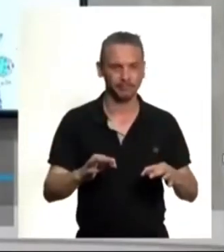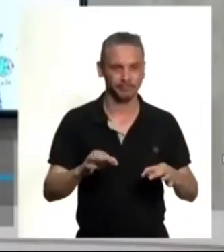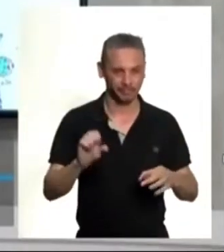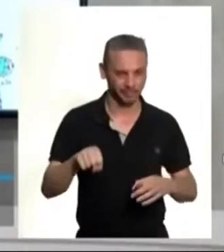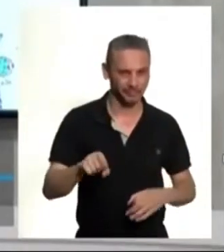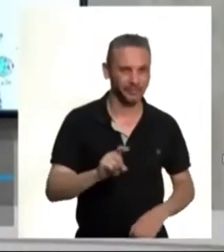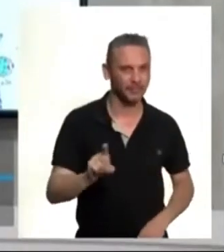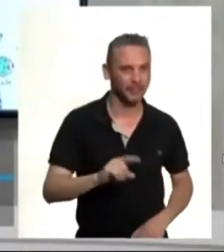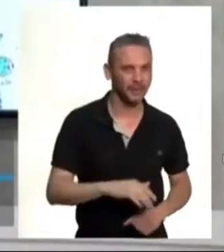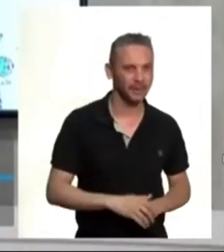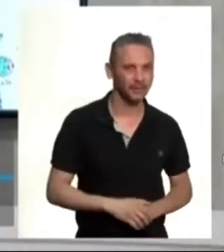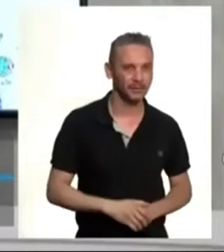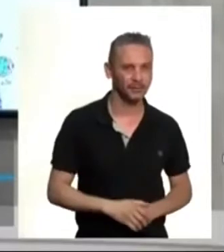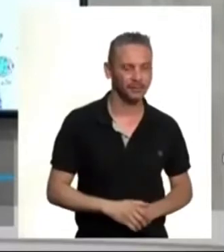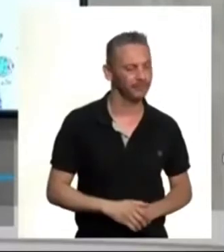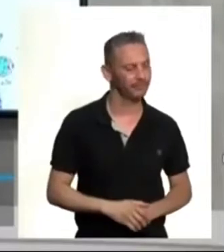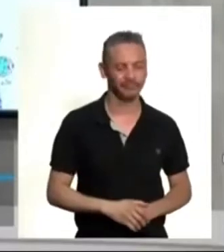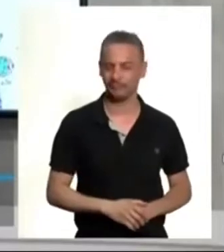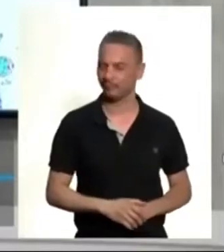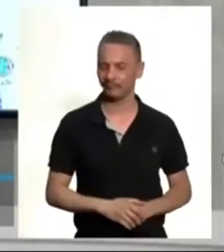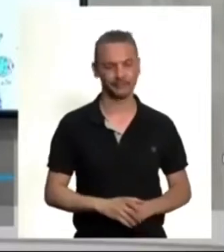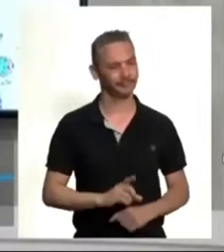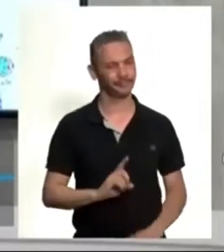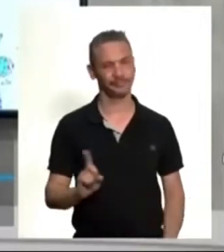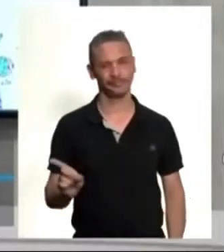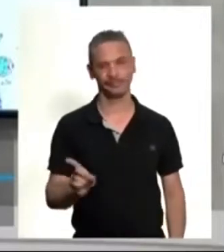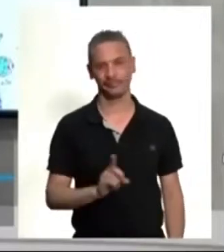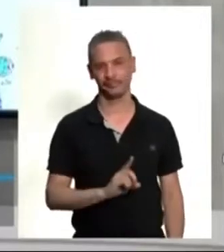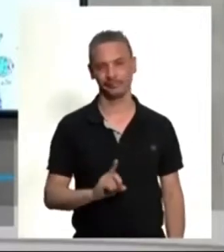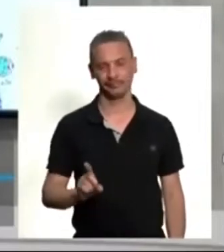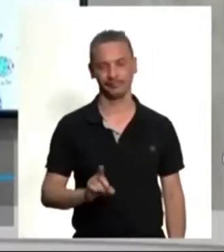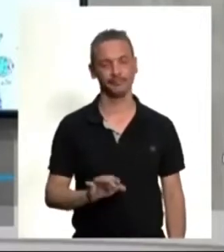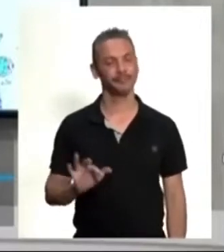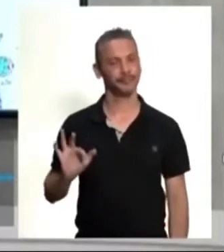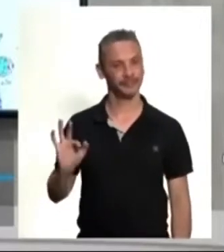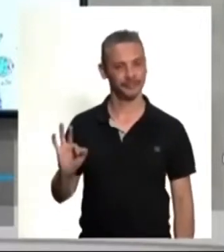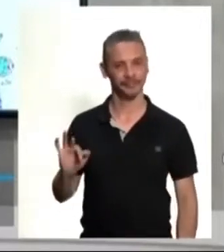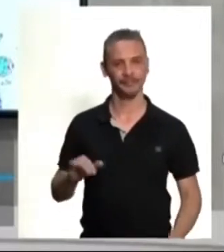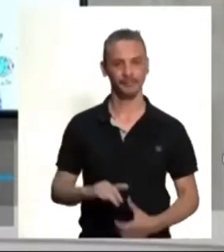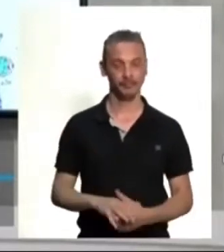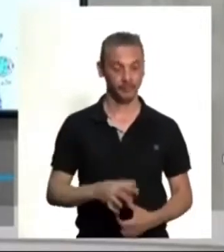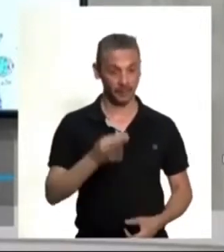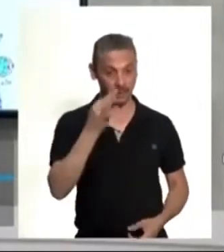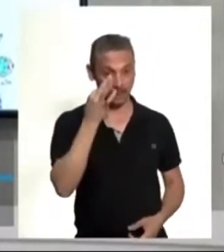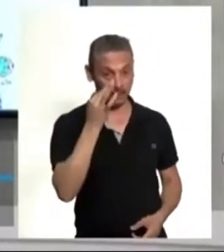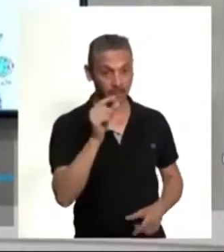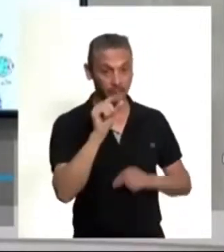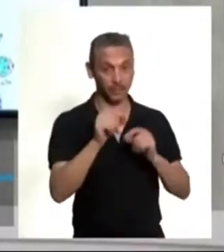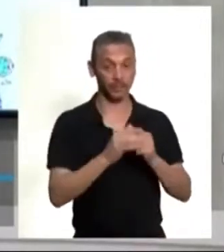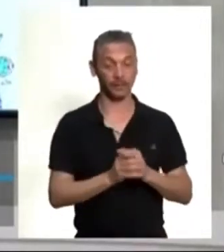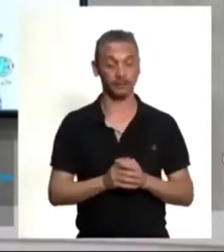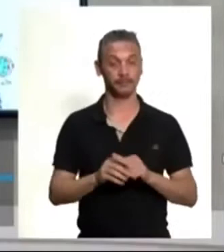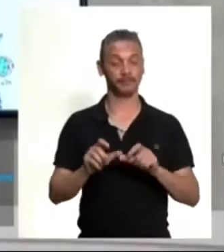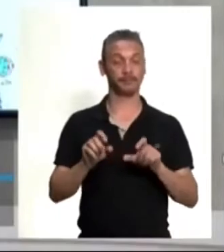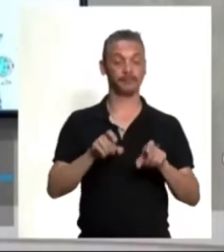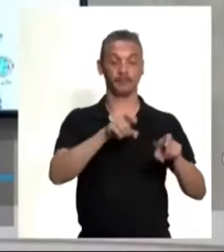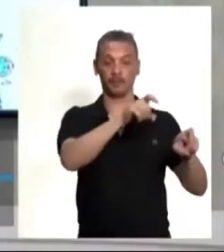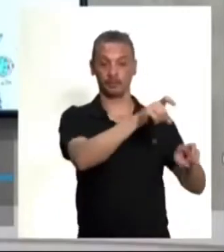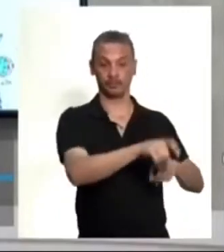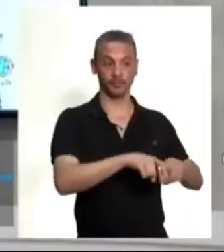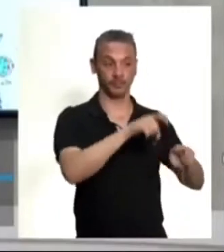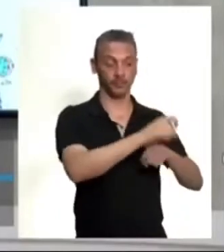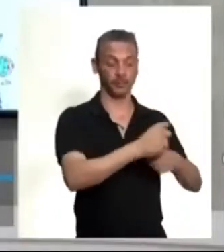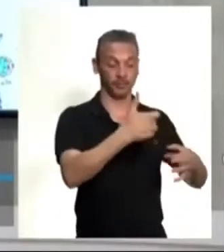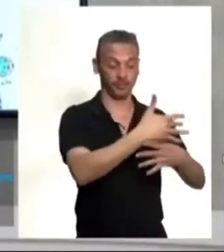Sim ou não? É claro que não. Agora, eu quero chamar a atenção de vocês para o êxodo rural. O êxodo rural foi uma